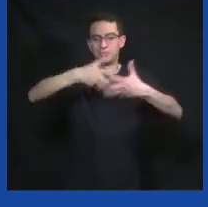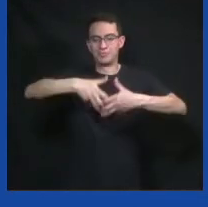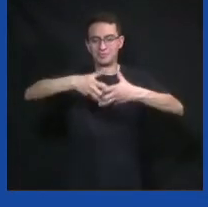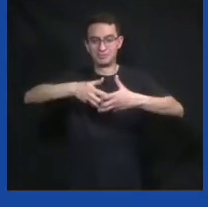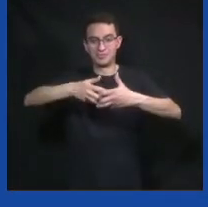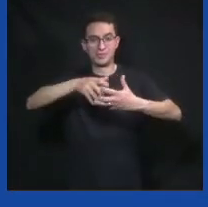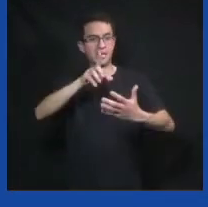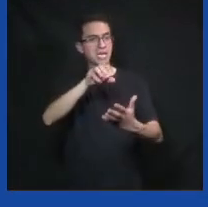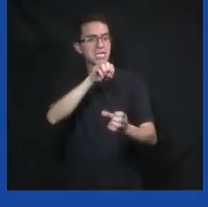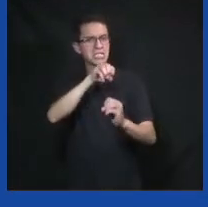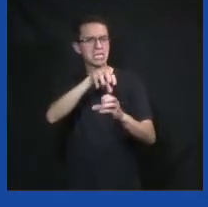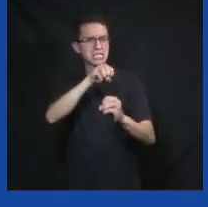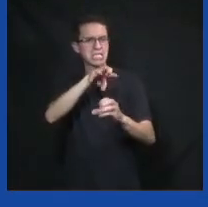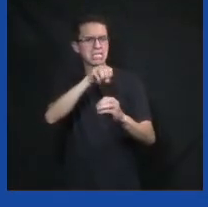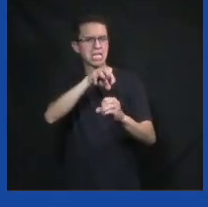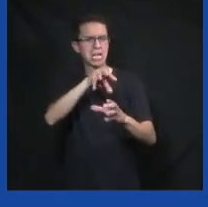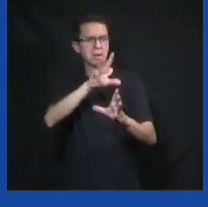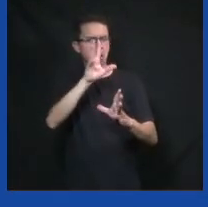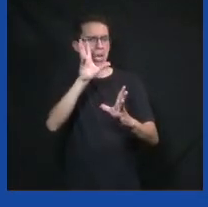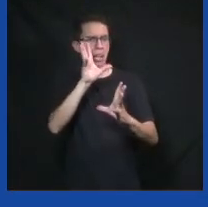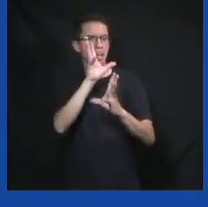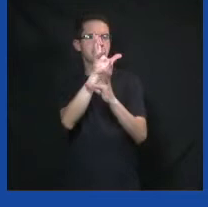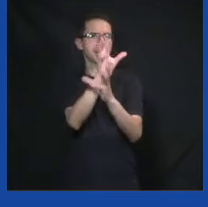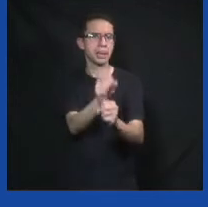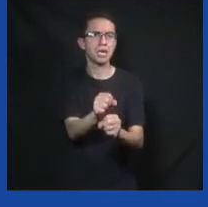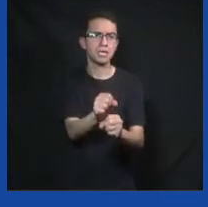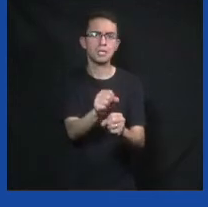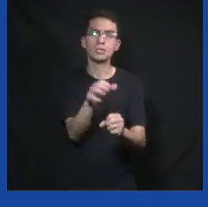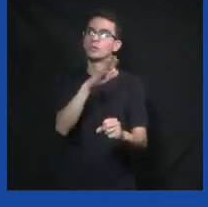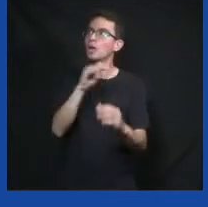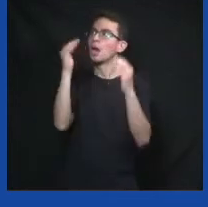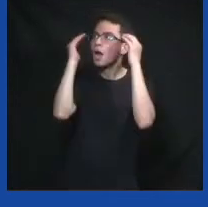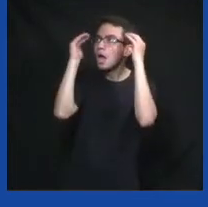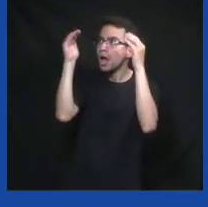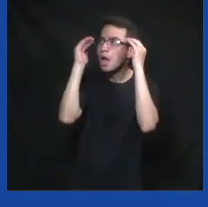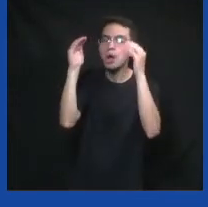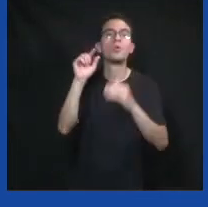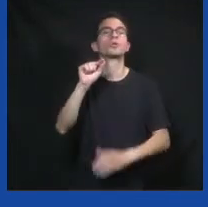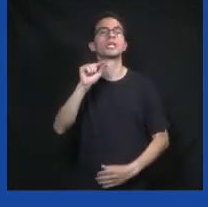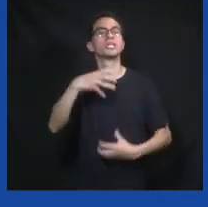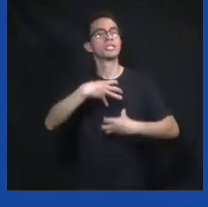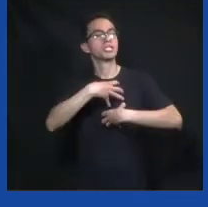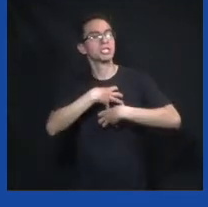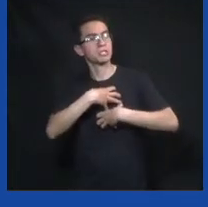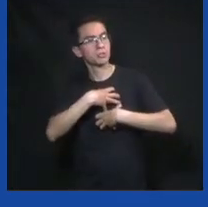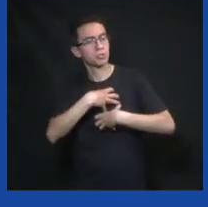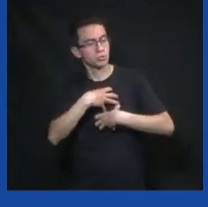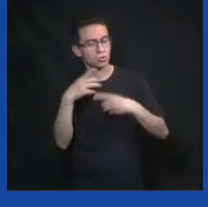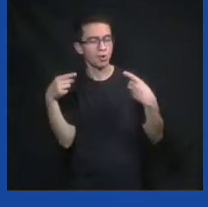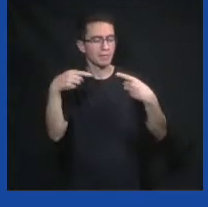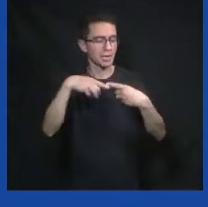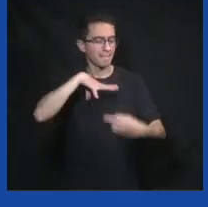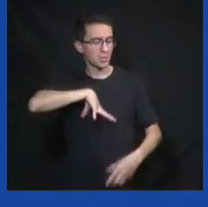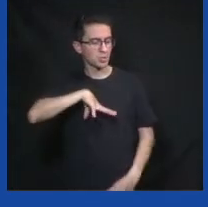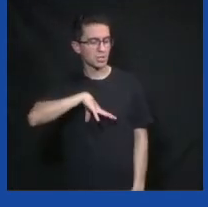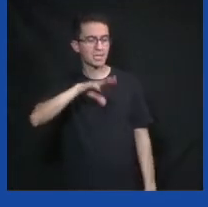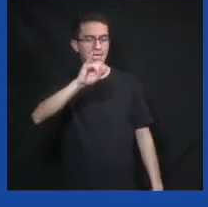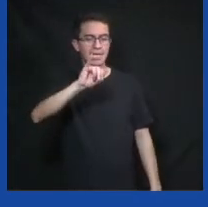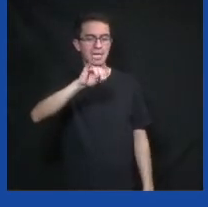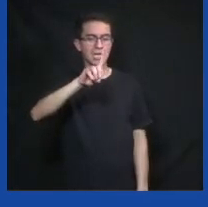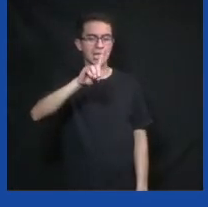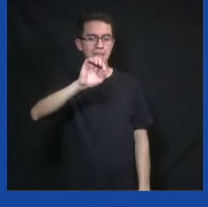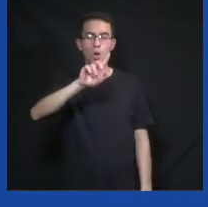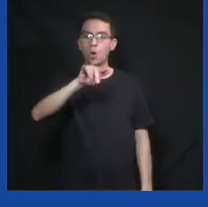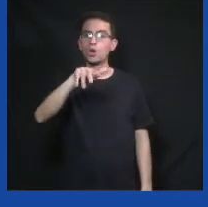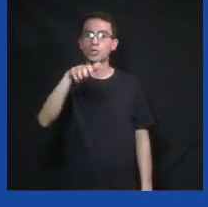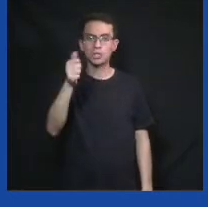doutrinadoras. Elas ensinam para os seus filiados a ideologia daquele partido político. E isso está associado à ideia